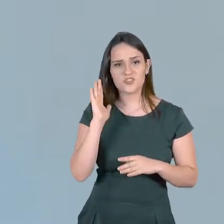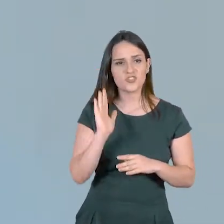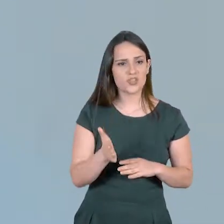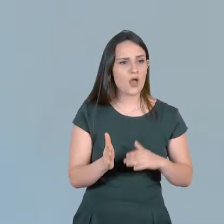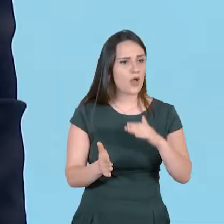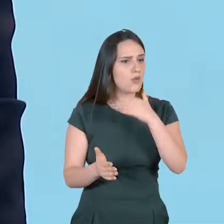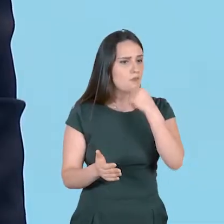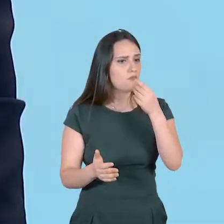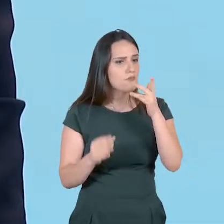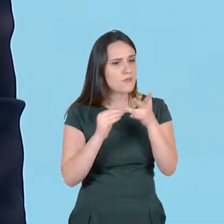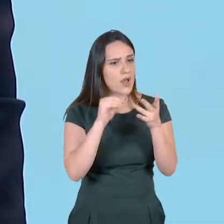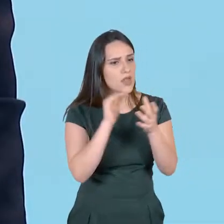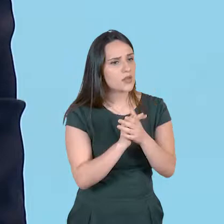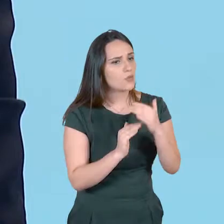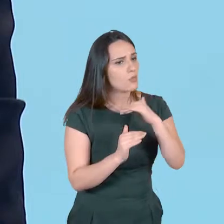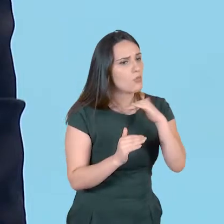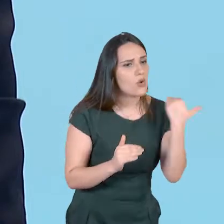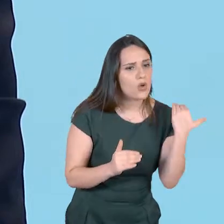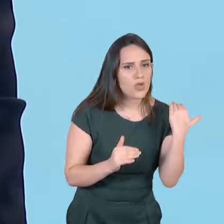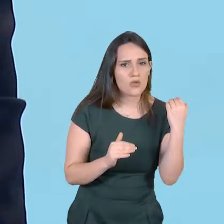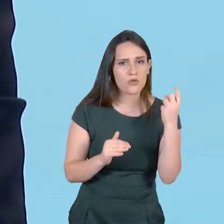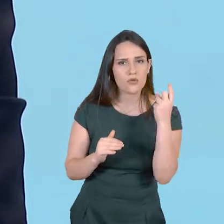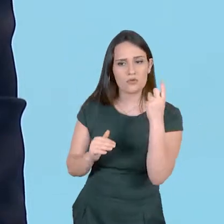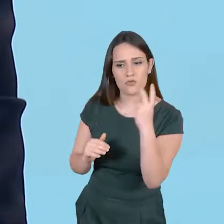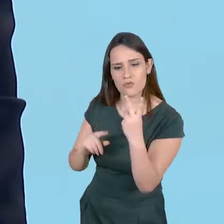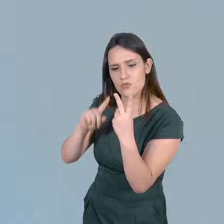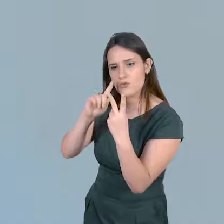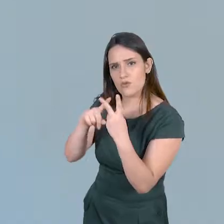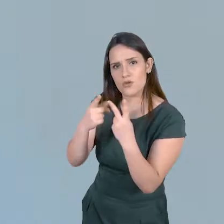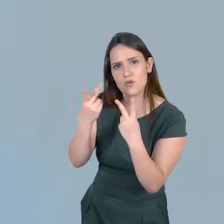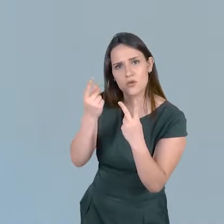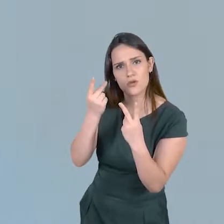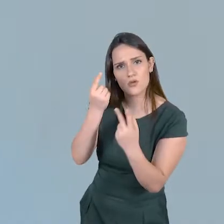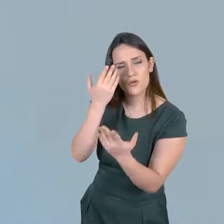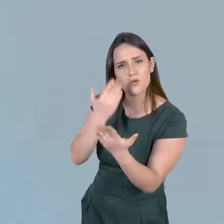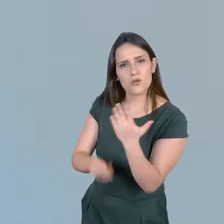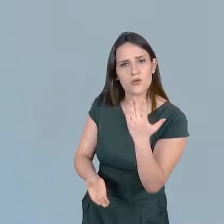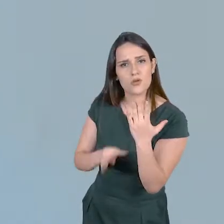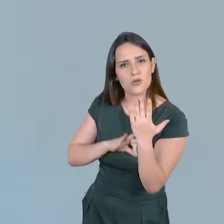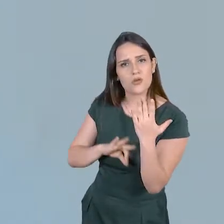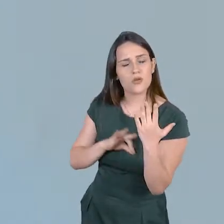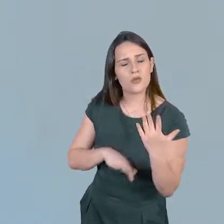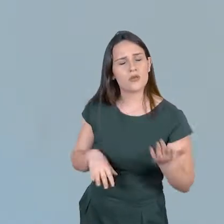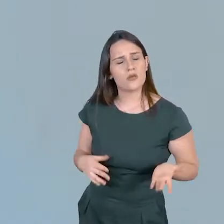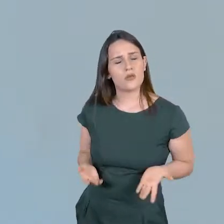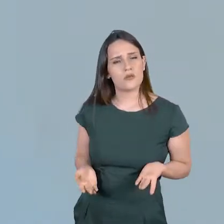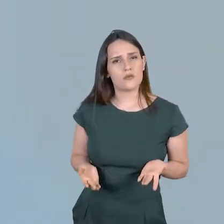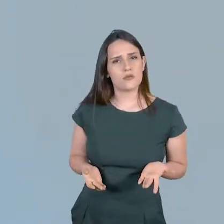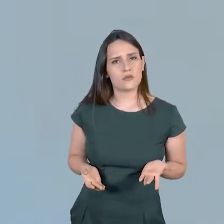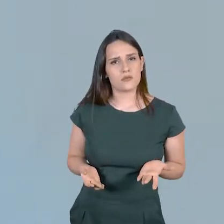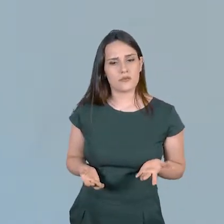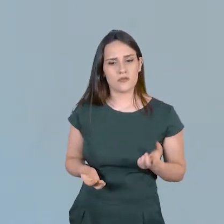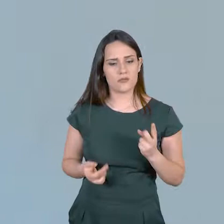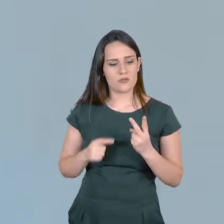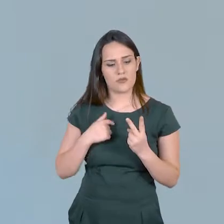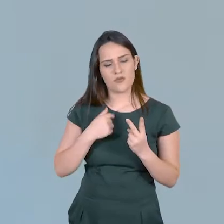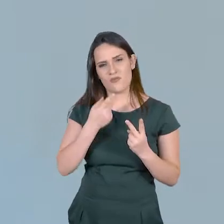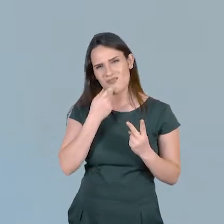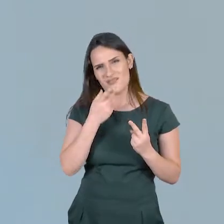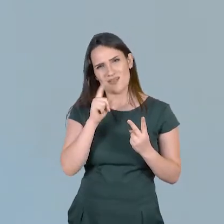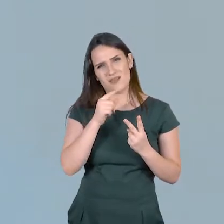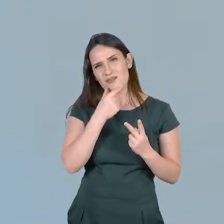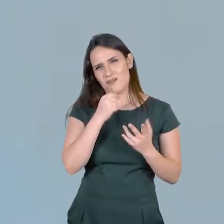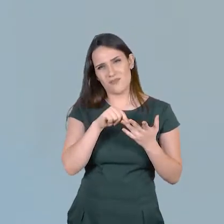querido, ela vai ter 2 lutos, né? Além de perder a sua renda, ela perde o marido. A gente fala de marido, e eu sempre falo, porque é o mais